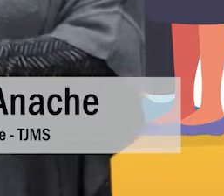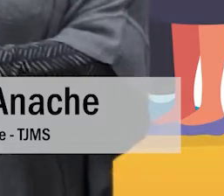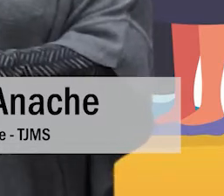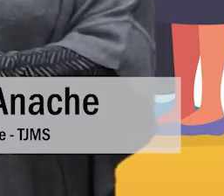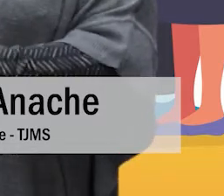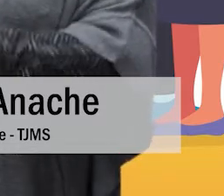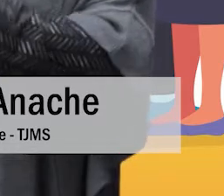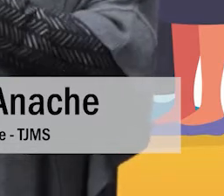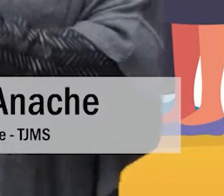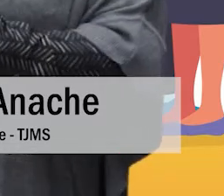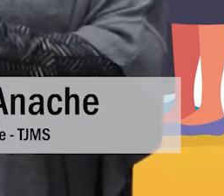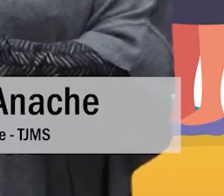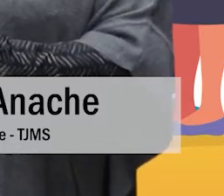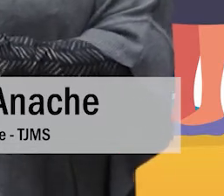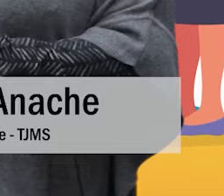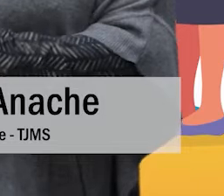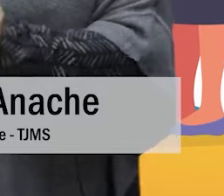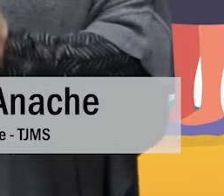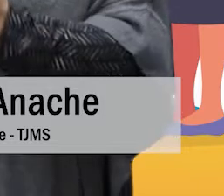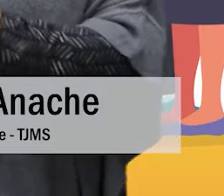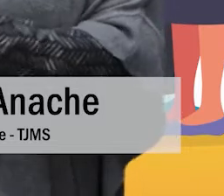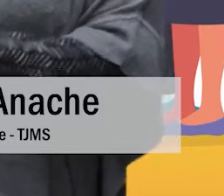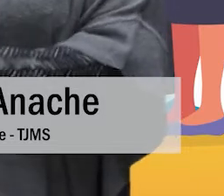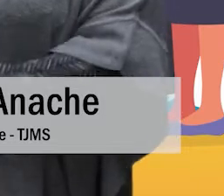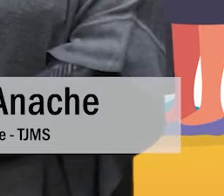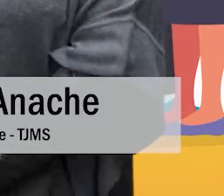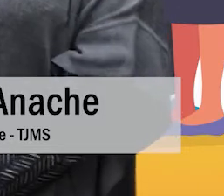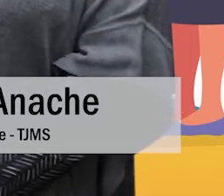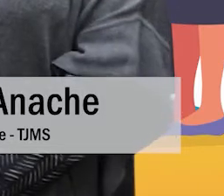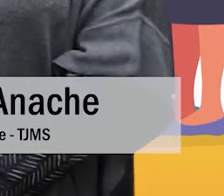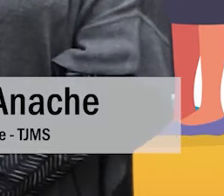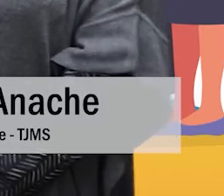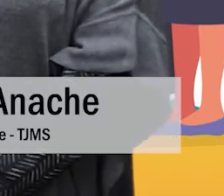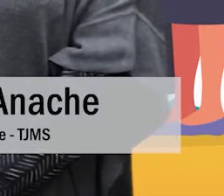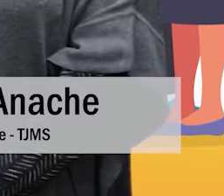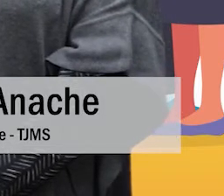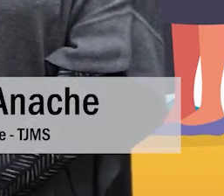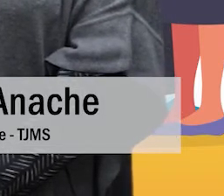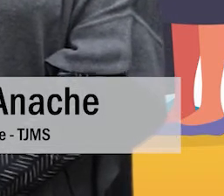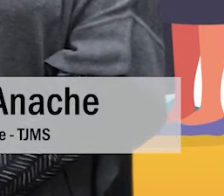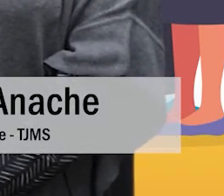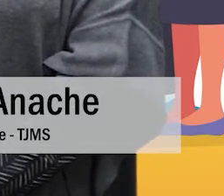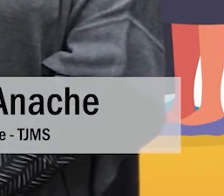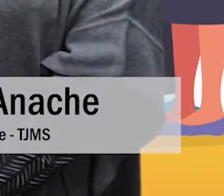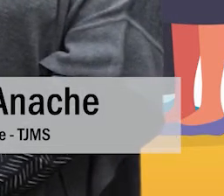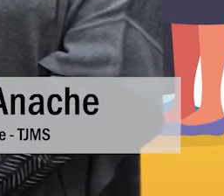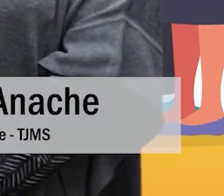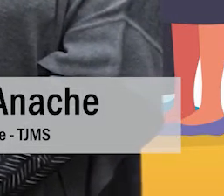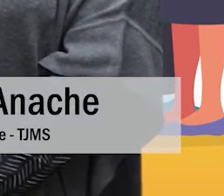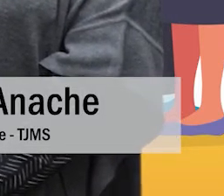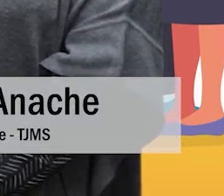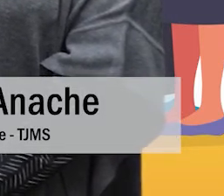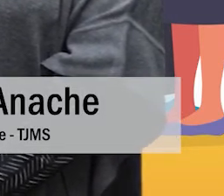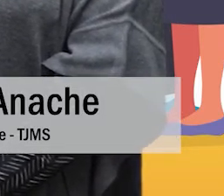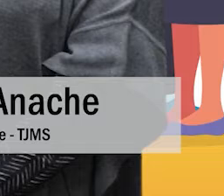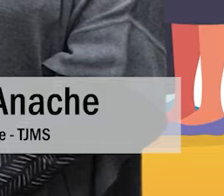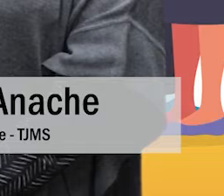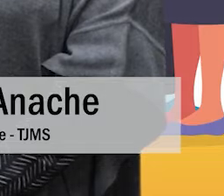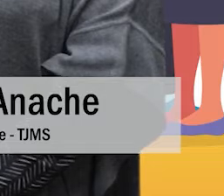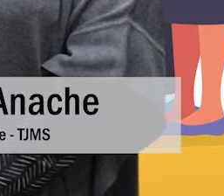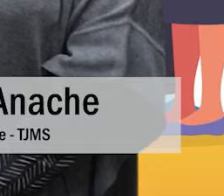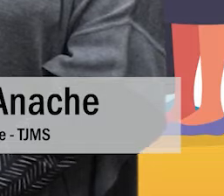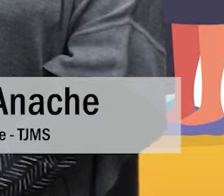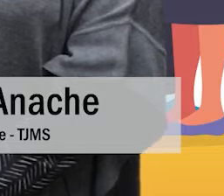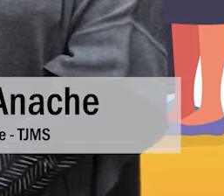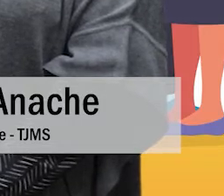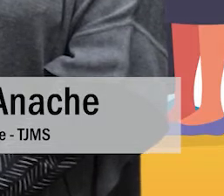menos traumático para esse pequeno ser que está atravessando um momento de dificuldade. E se houver alguma dificuldade, a criança ou